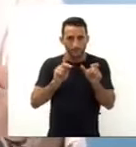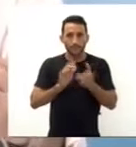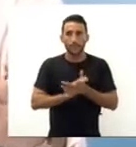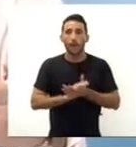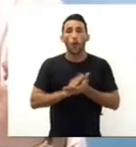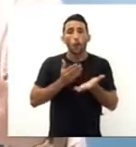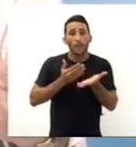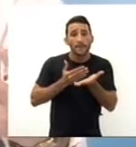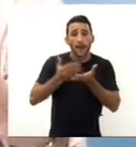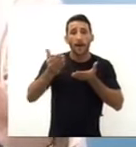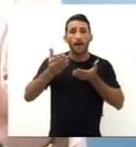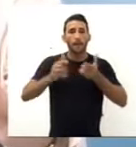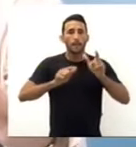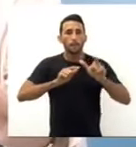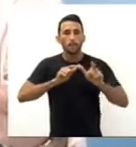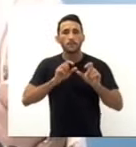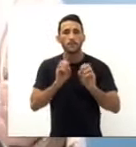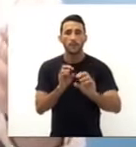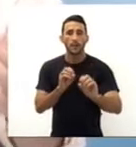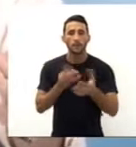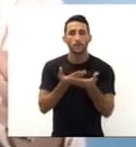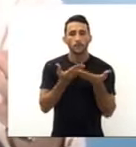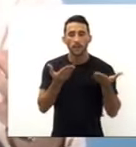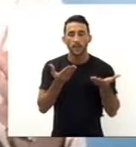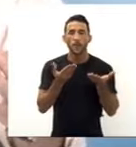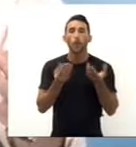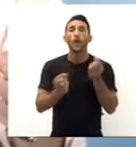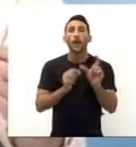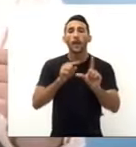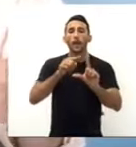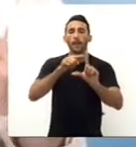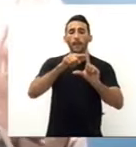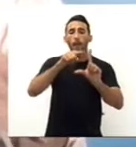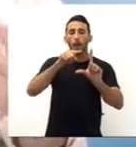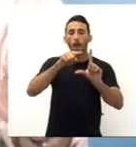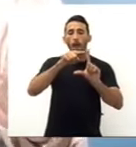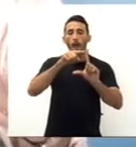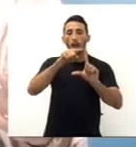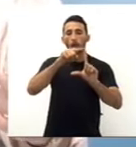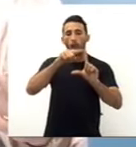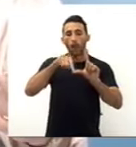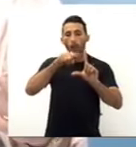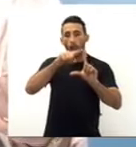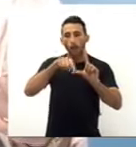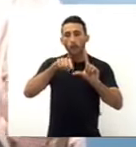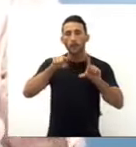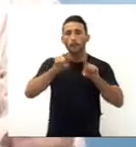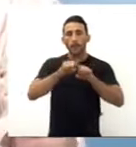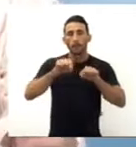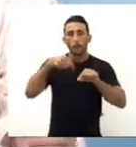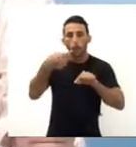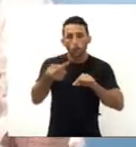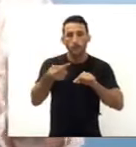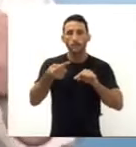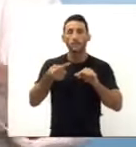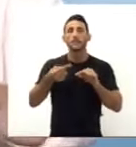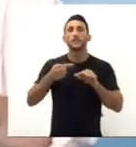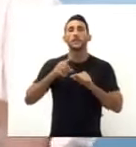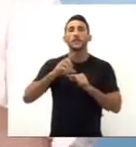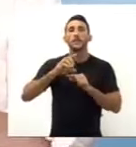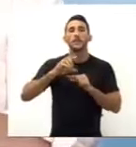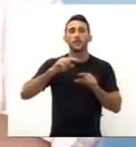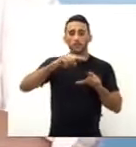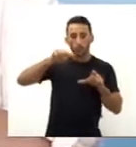começando a trabalhar na trigonometria é com o triângulo, retângulo e depois para a circunferência. Ok?